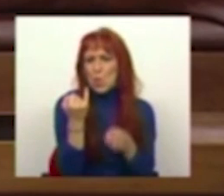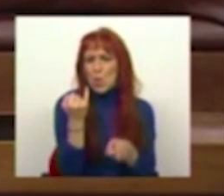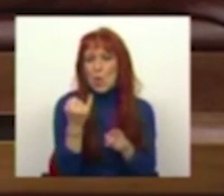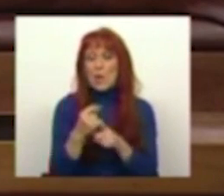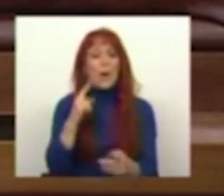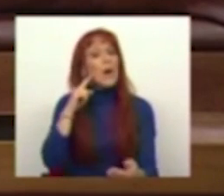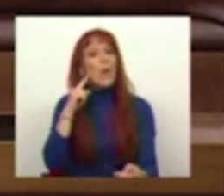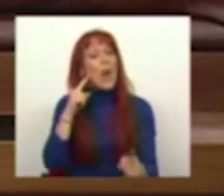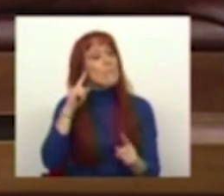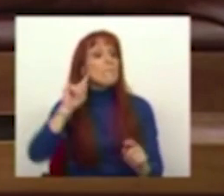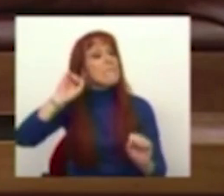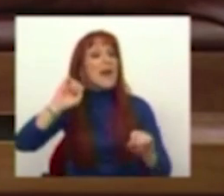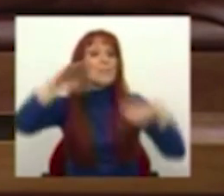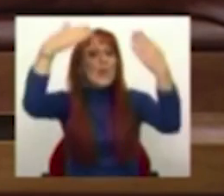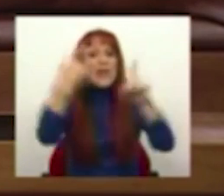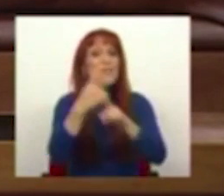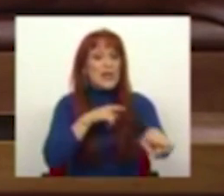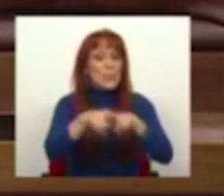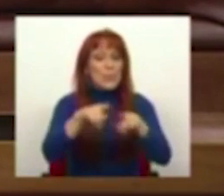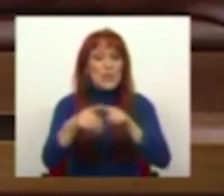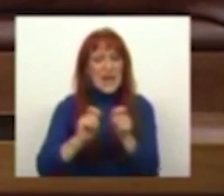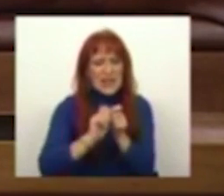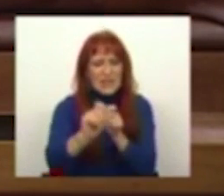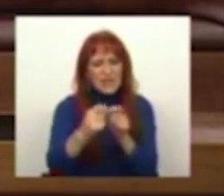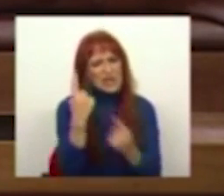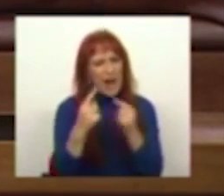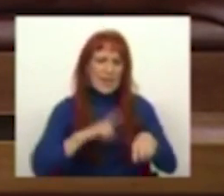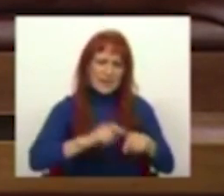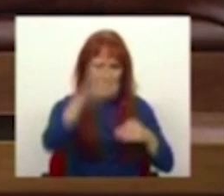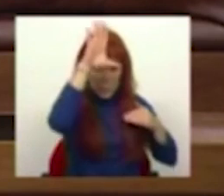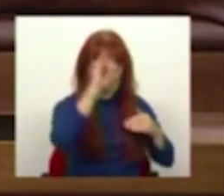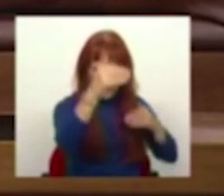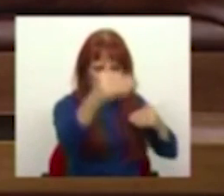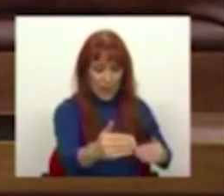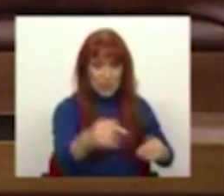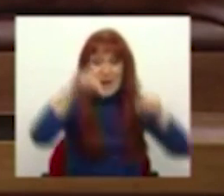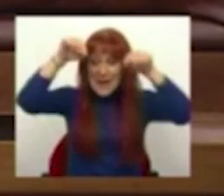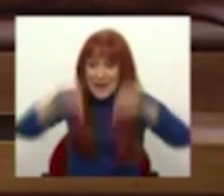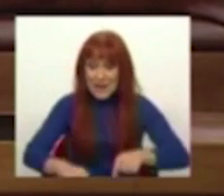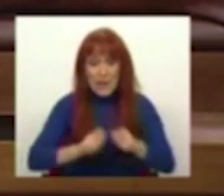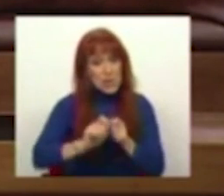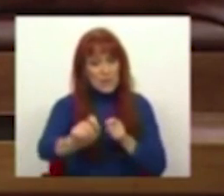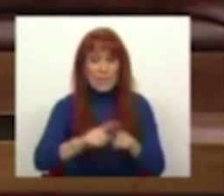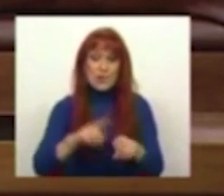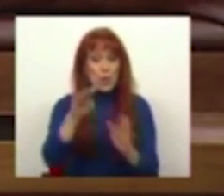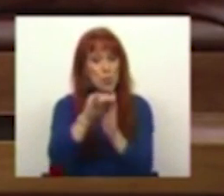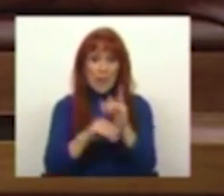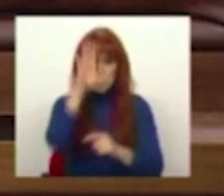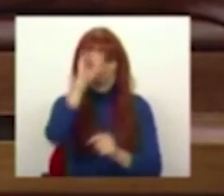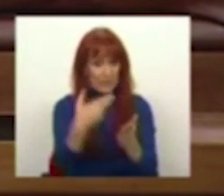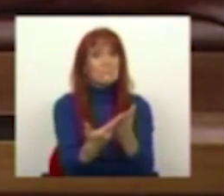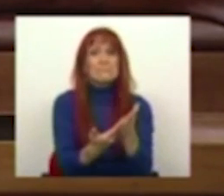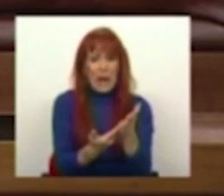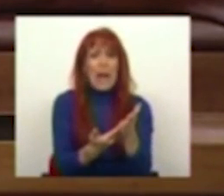ao serviço das prioridades políticas que são definidas em cada legislatura e que, no caso concreto, definimos no programa do